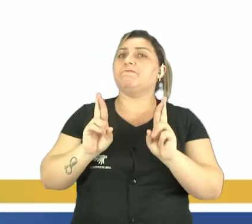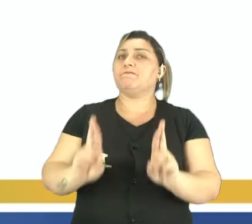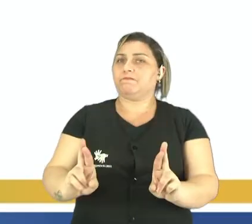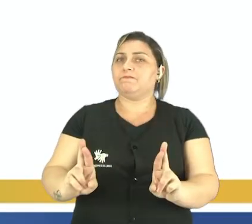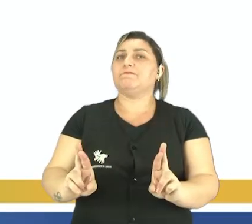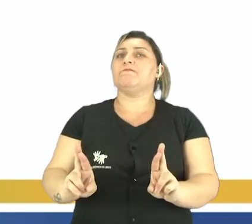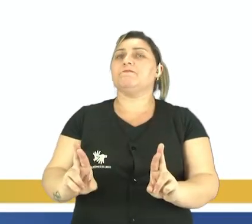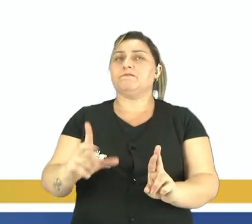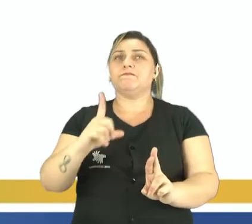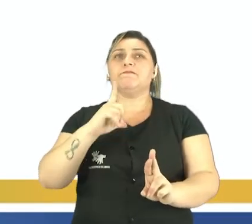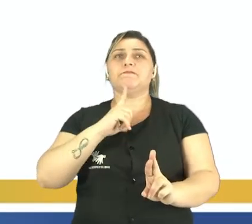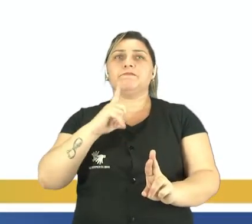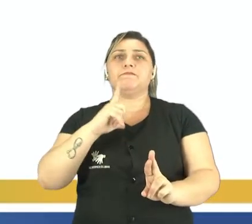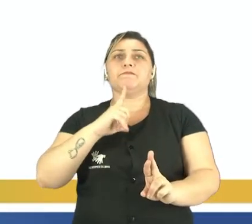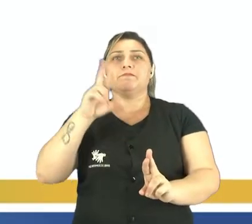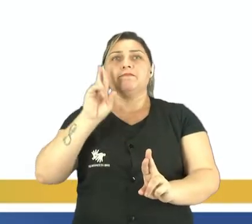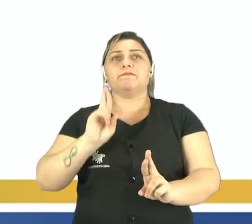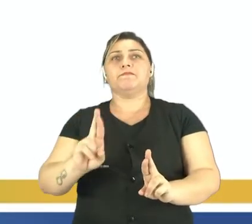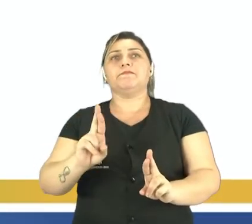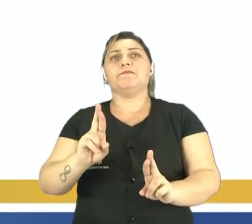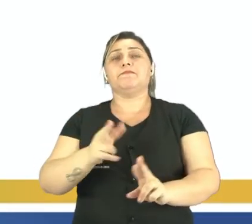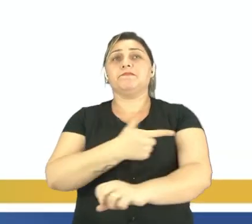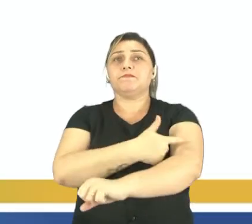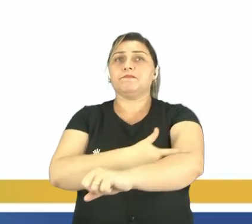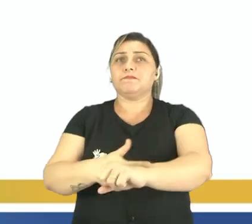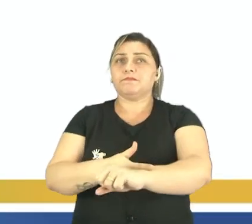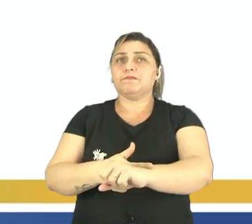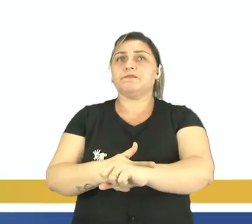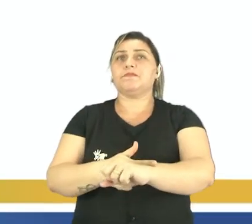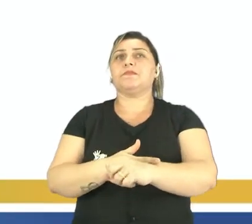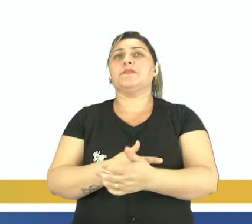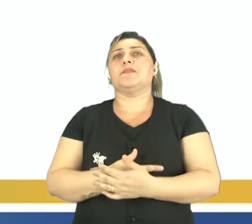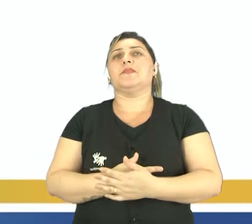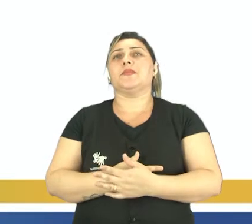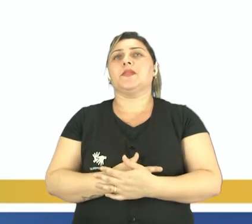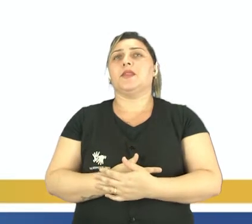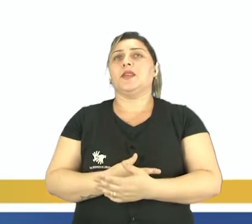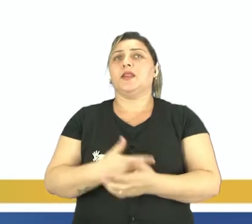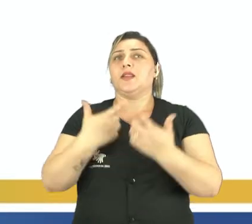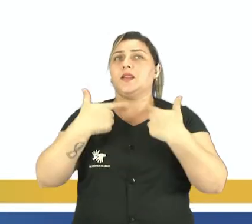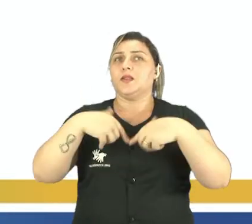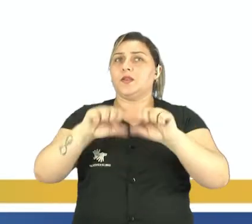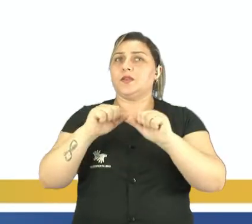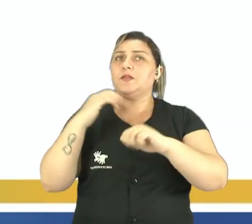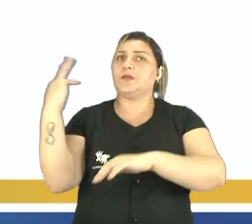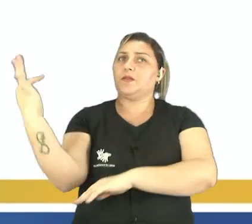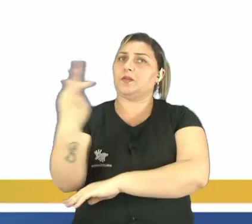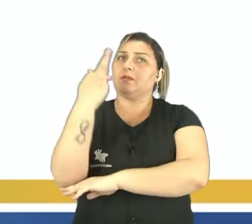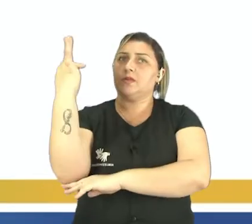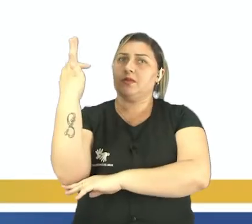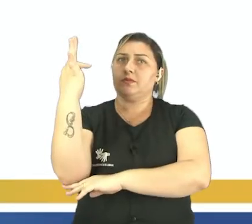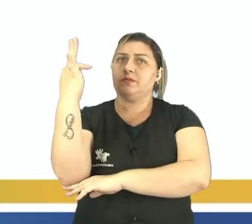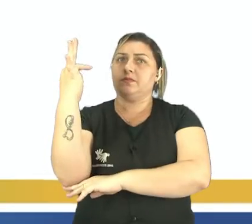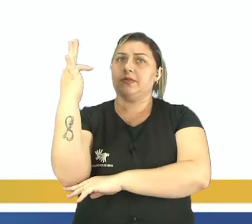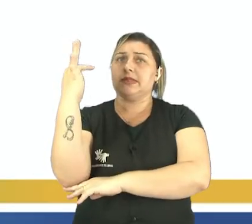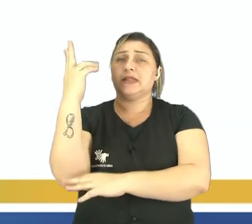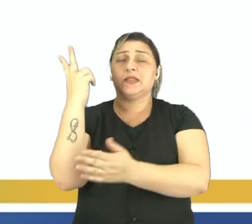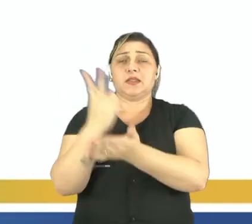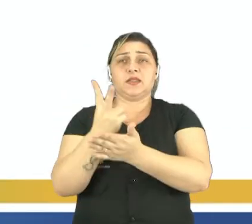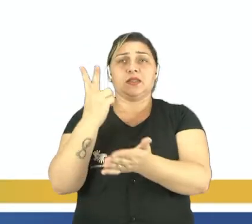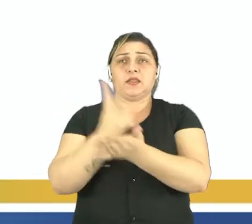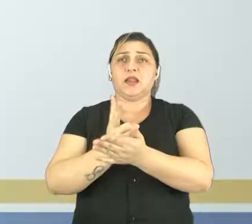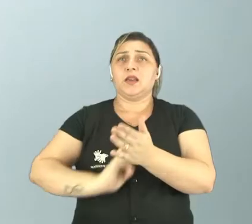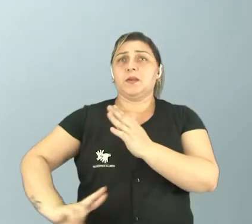que você seja bastante respeitoso. E para isso, é preferível usar uma linguagem formal. Não